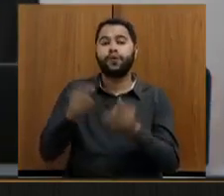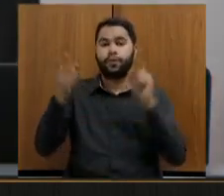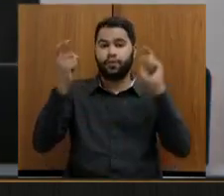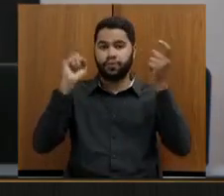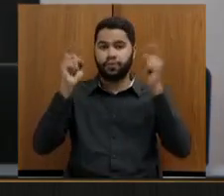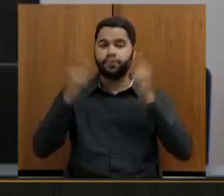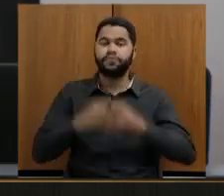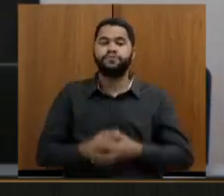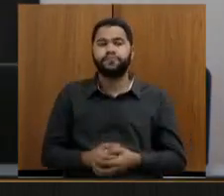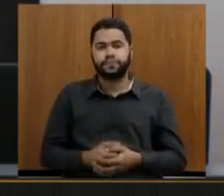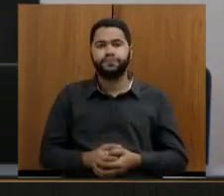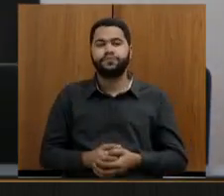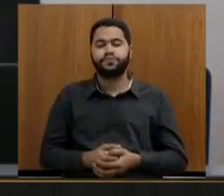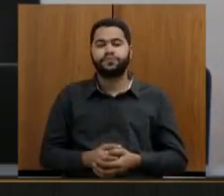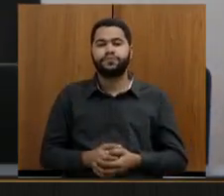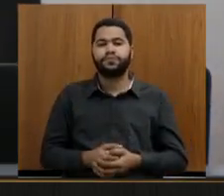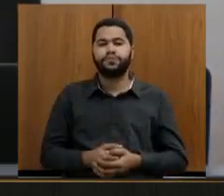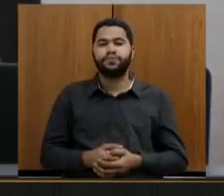reunião